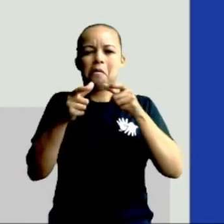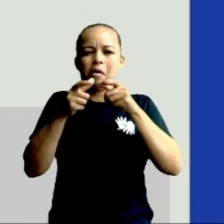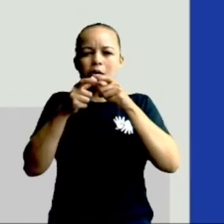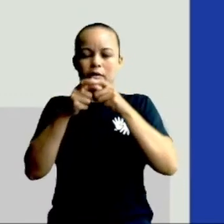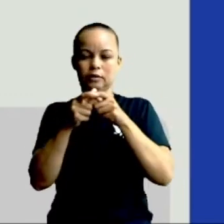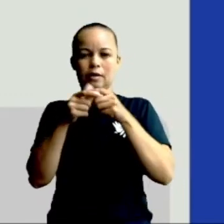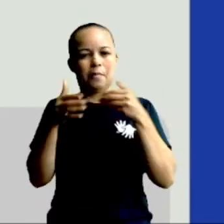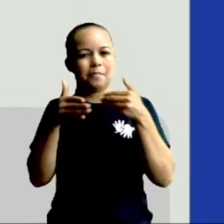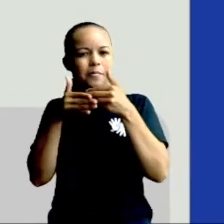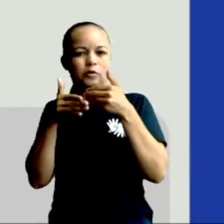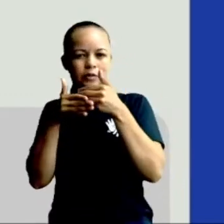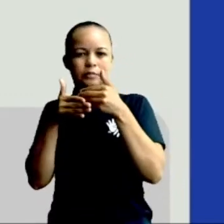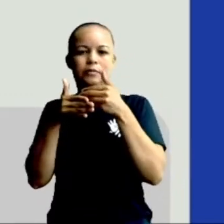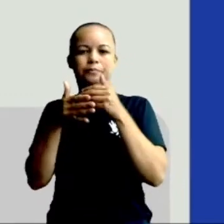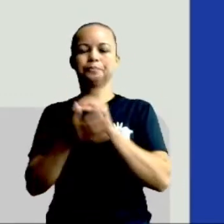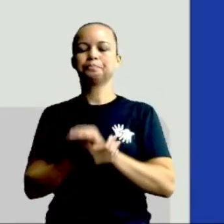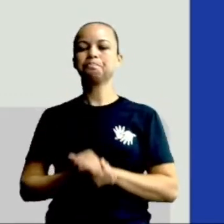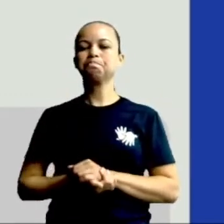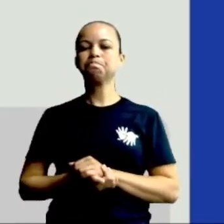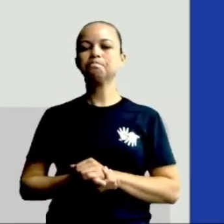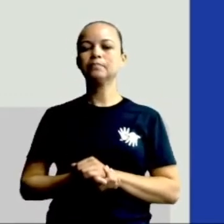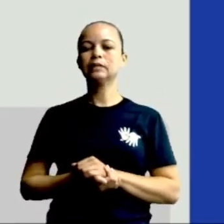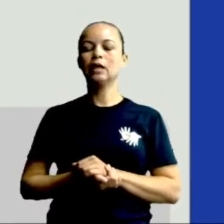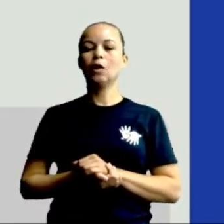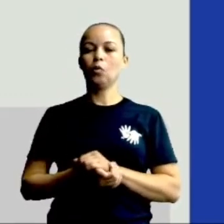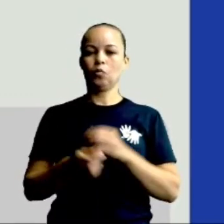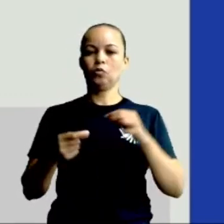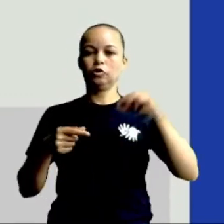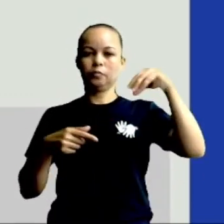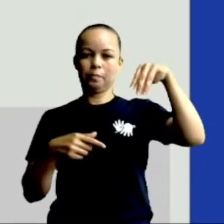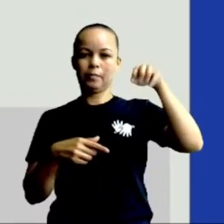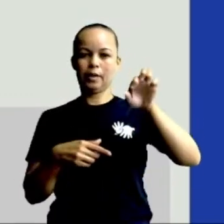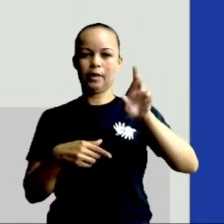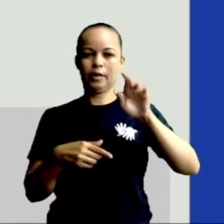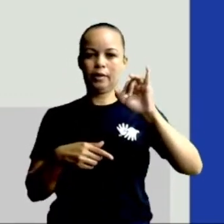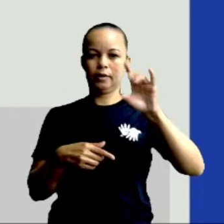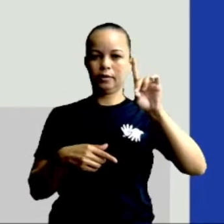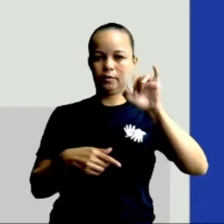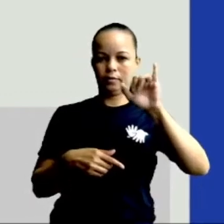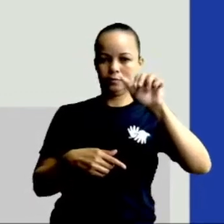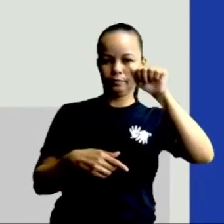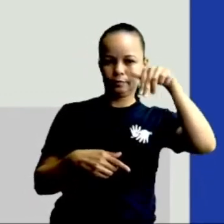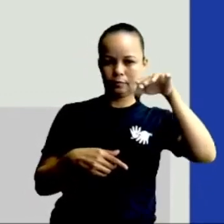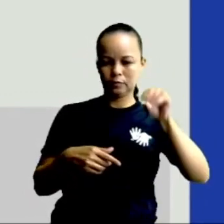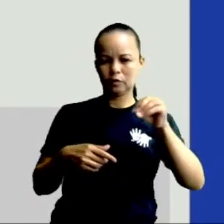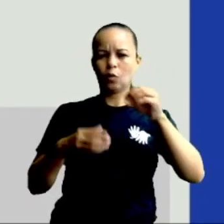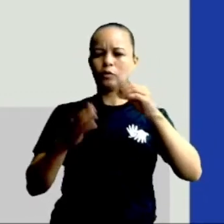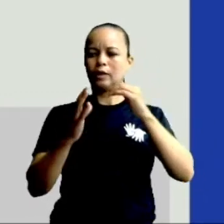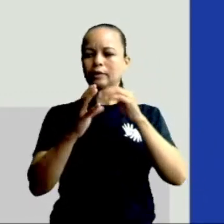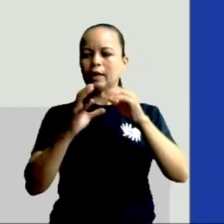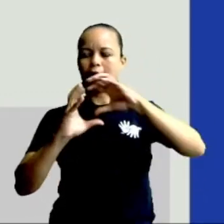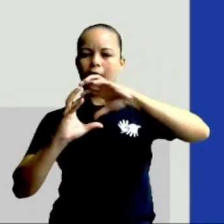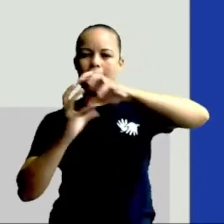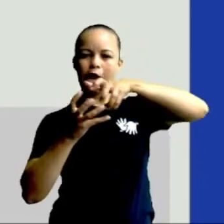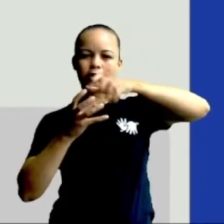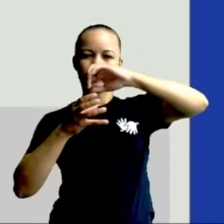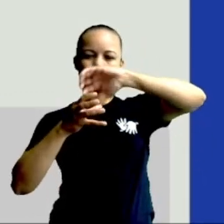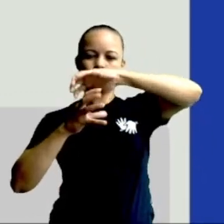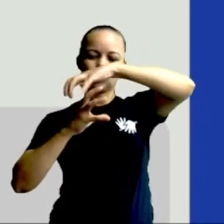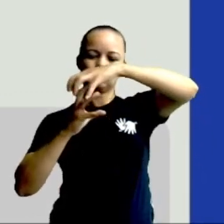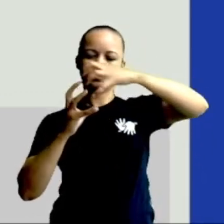que se aproximam dos polos. Os meridianos são linhas imaginárias que cortam a Terra do Polo Norte ao Polo